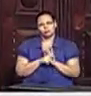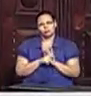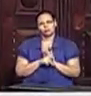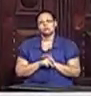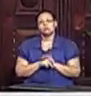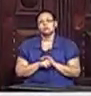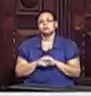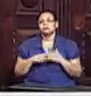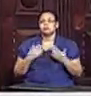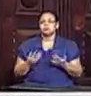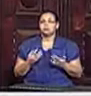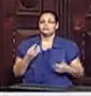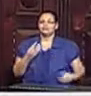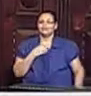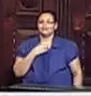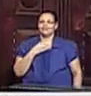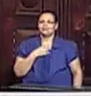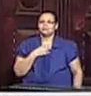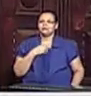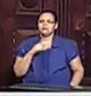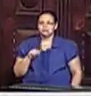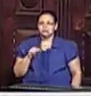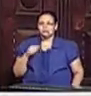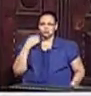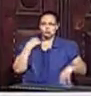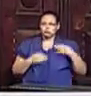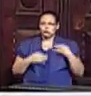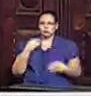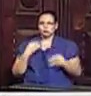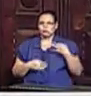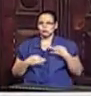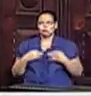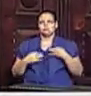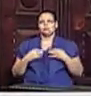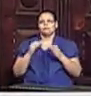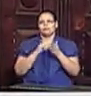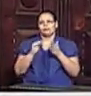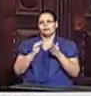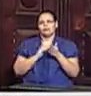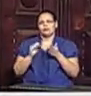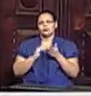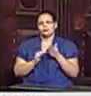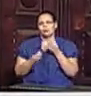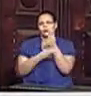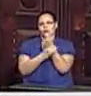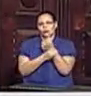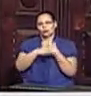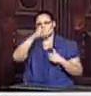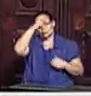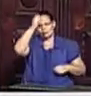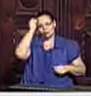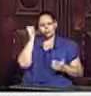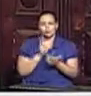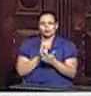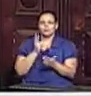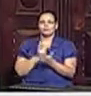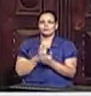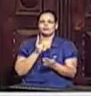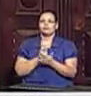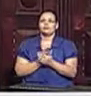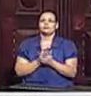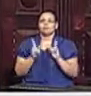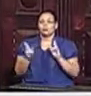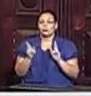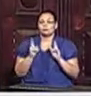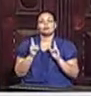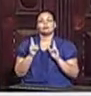superintendente? Isso é uma insensibilidade do Ministério da Justiça e da Secretaria Nacional de Segurança Pública. A mesma coisa